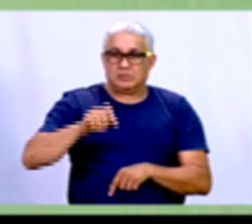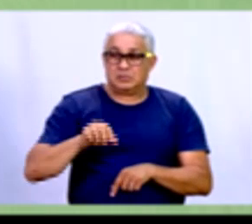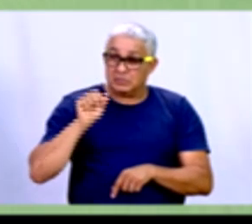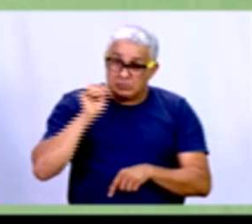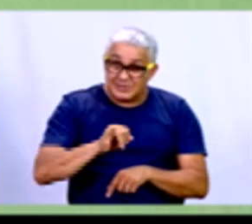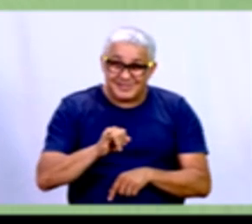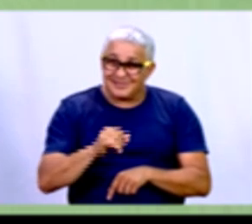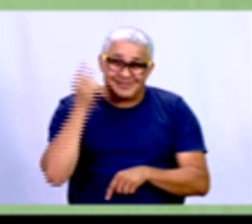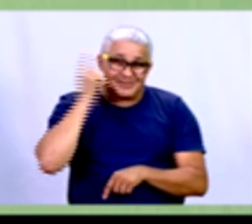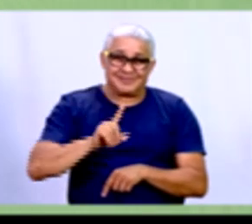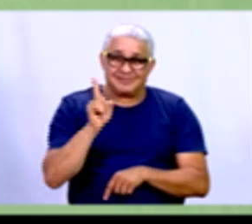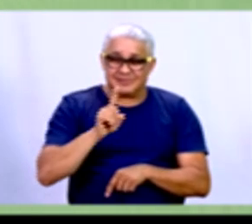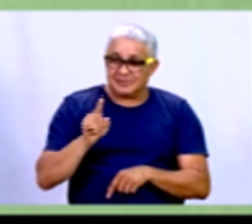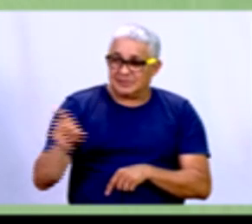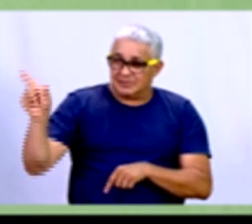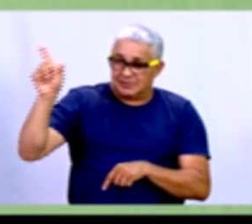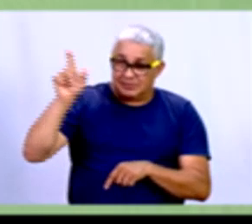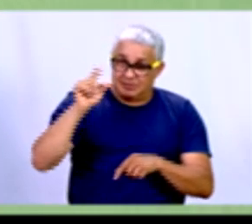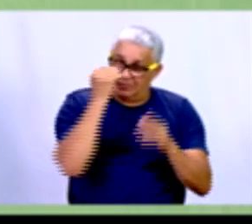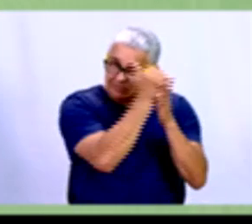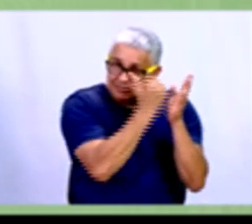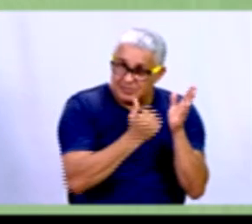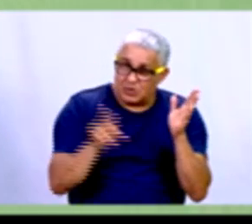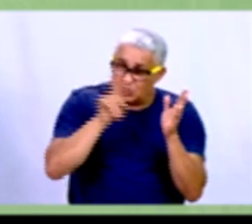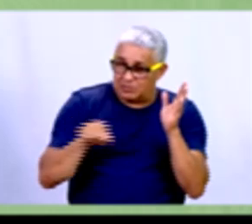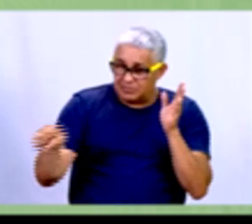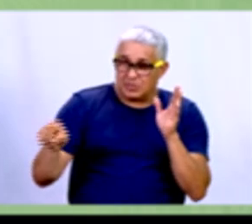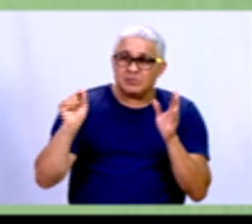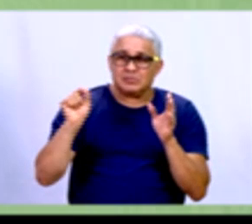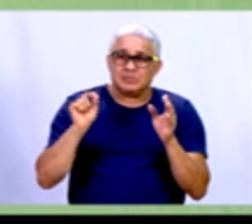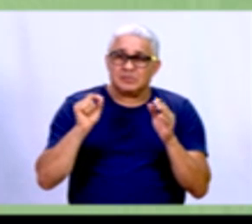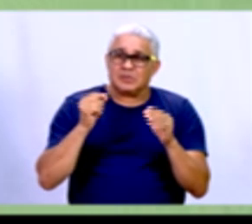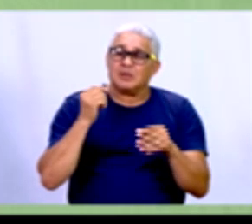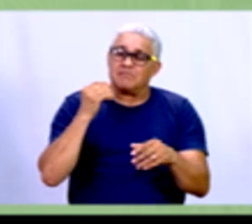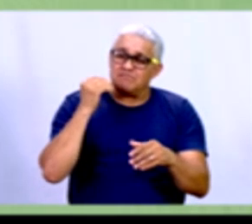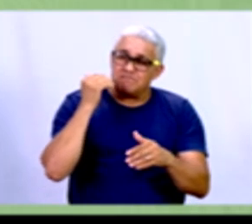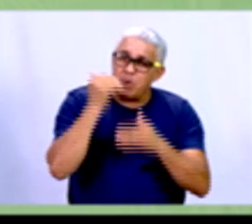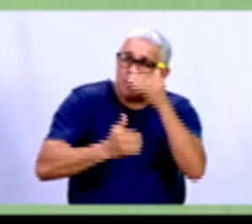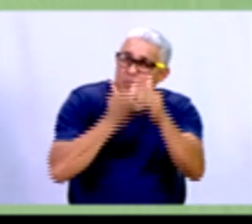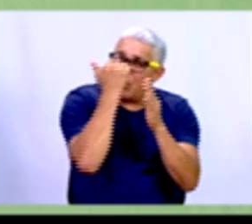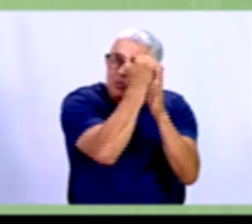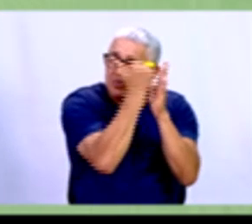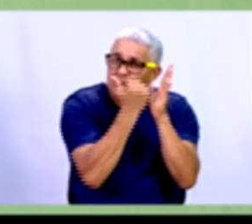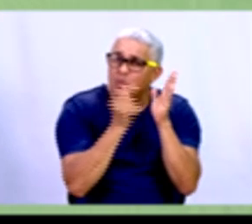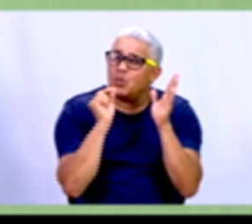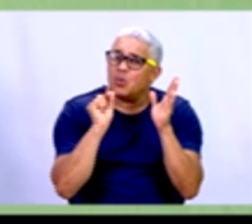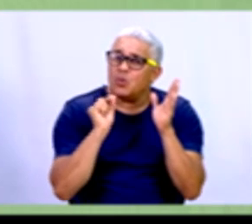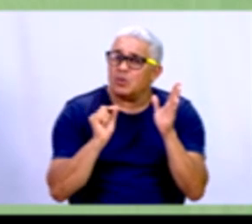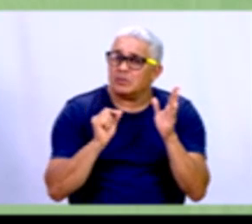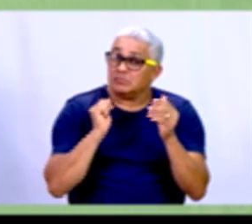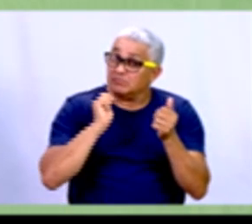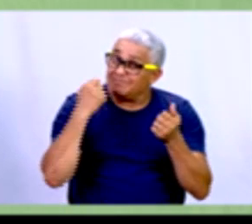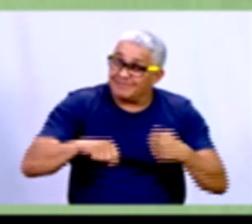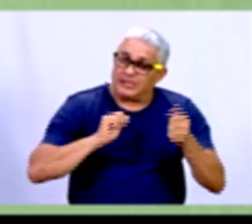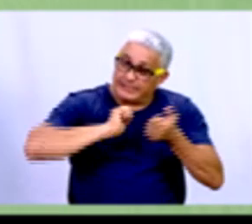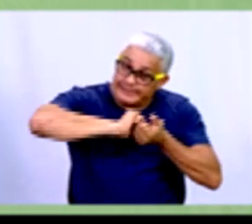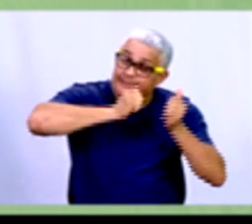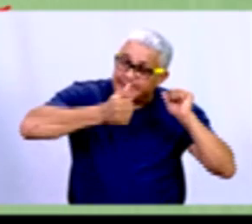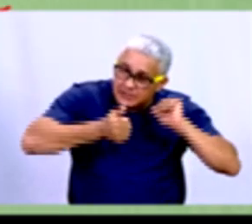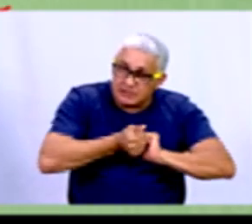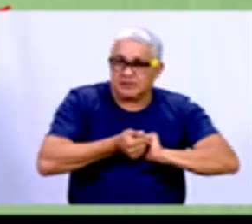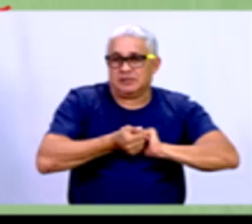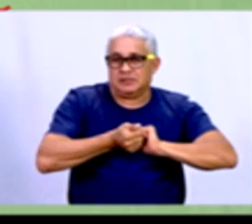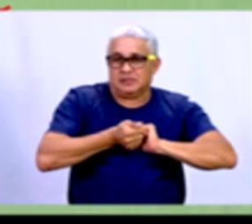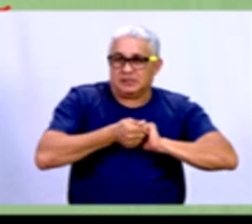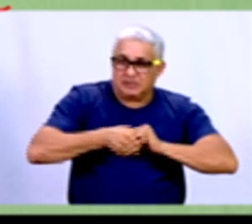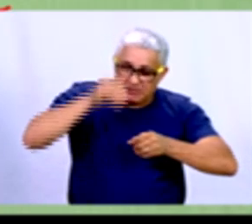o software utilizável para o usuário, por que você vai construí-lo? Né? A gente tem que adequar a interface para a